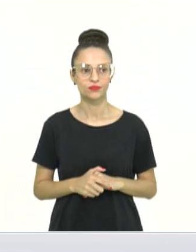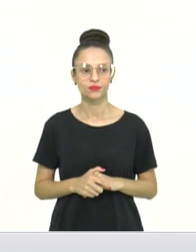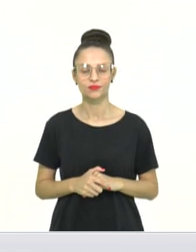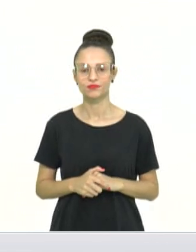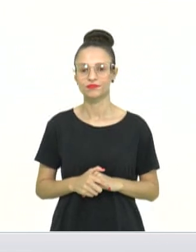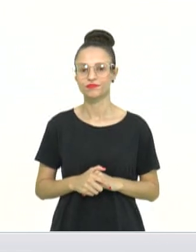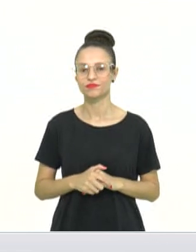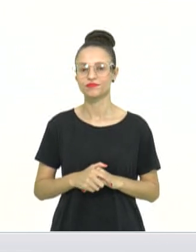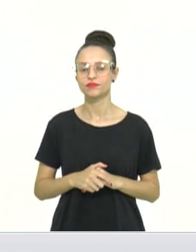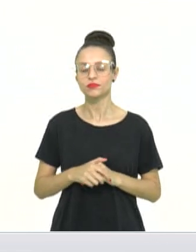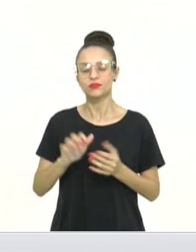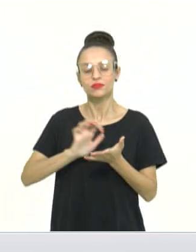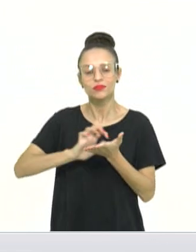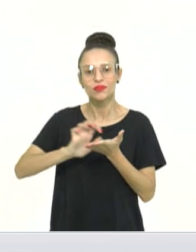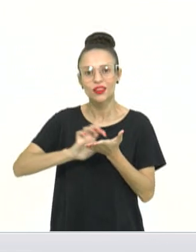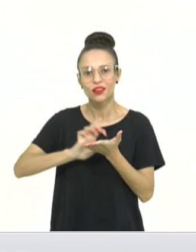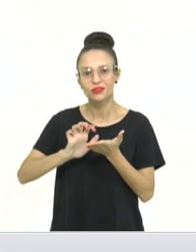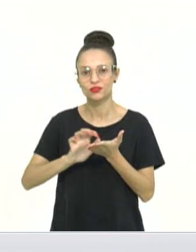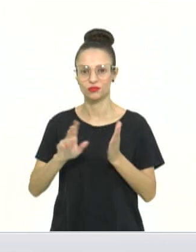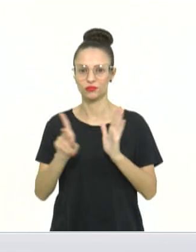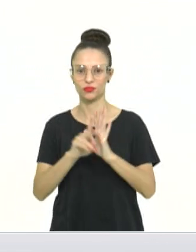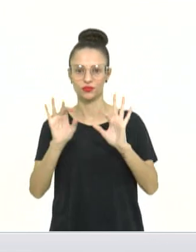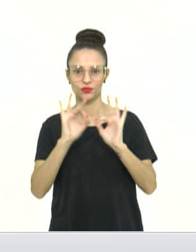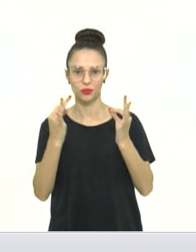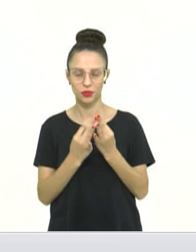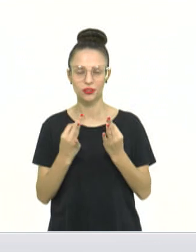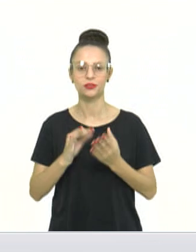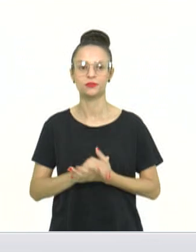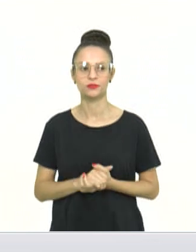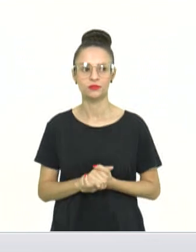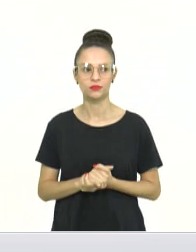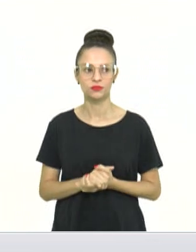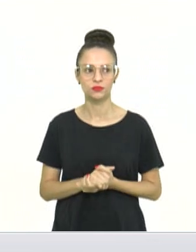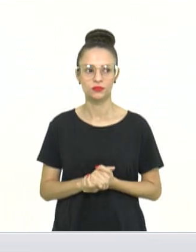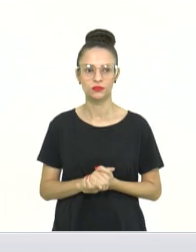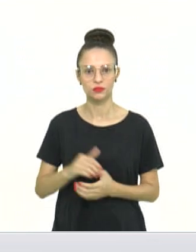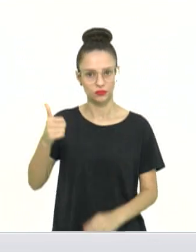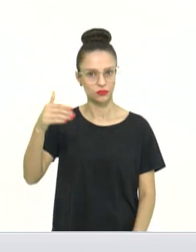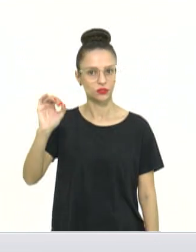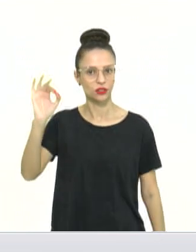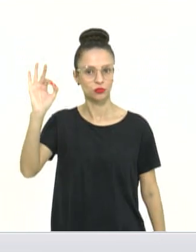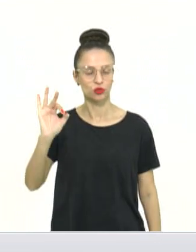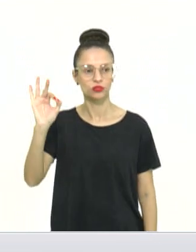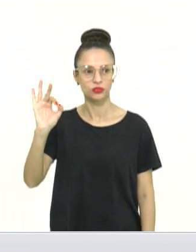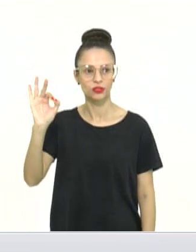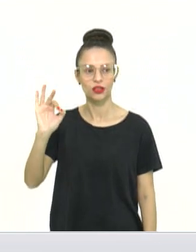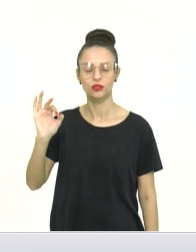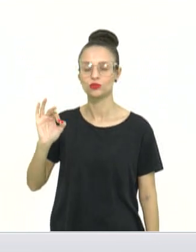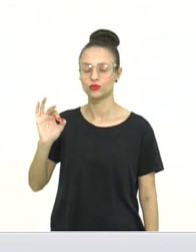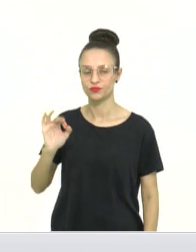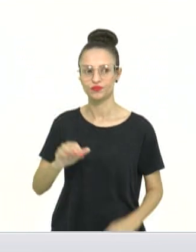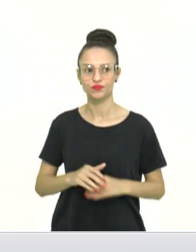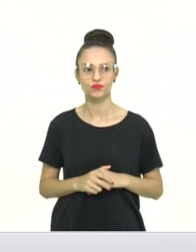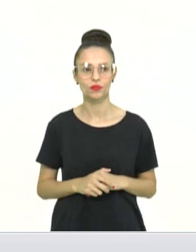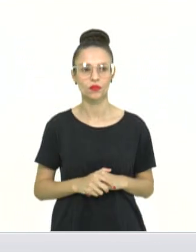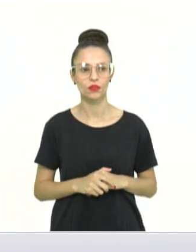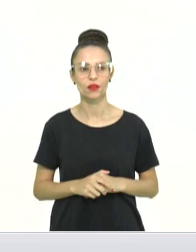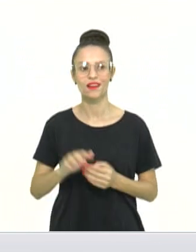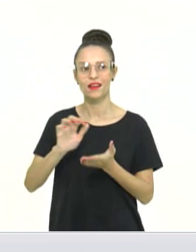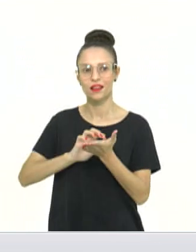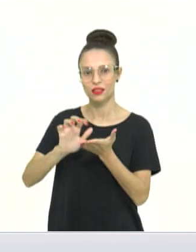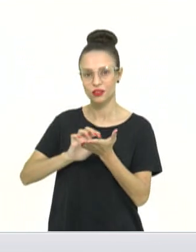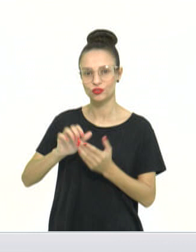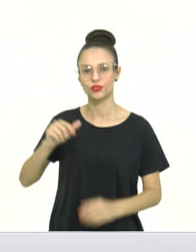Alergia de algum membro da família, a fim da temporada de caça 10%, é uma alta taxa, né, pessoal?